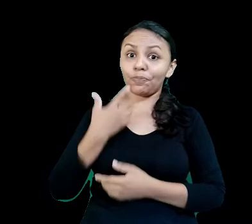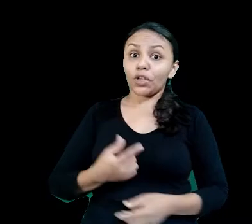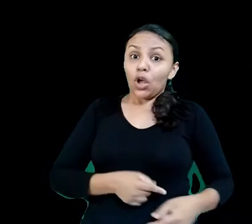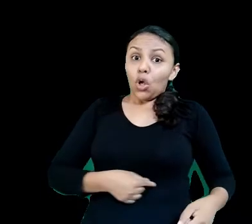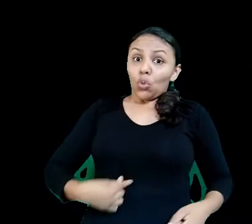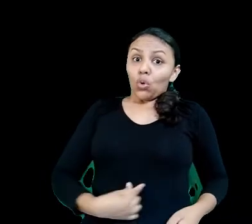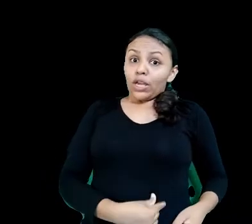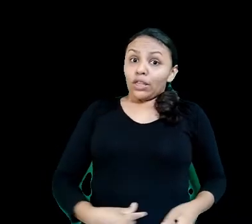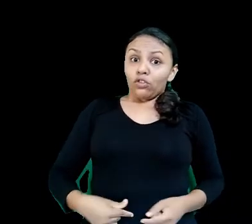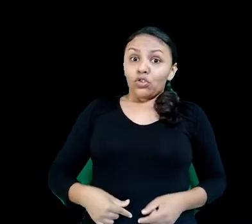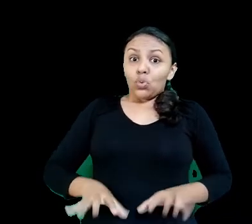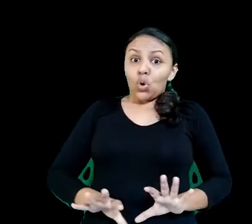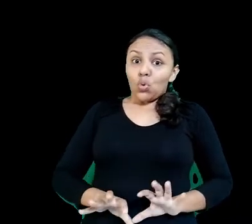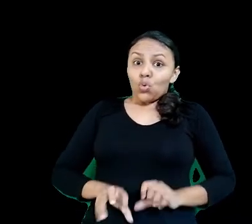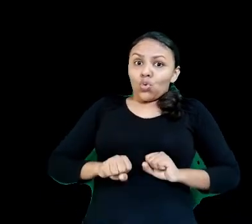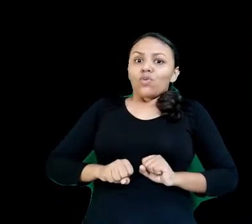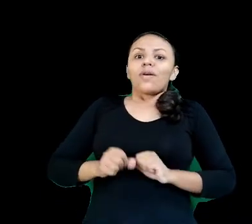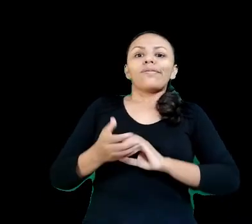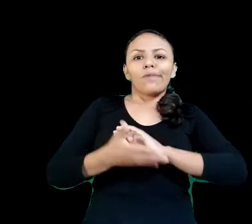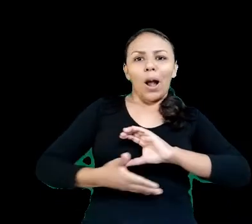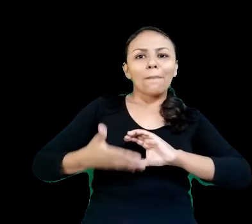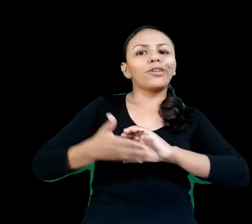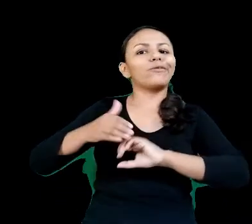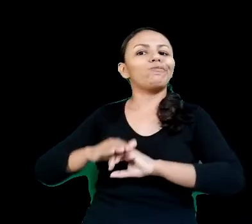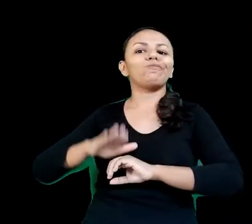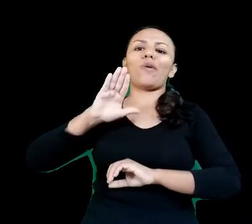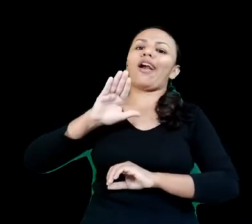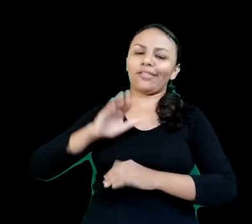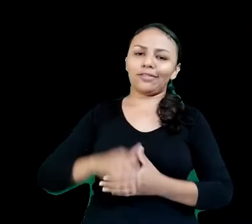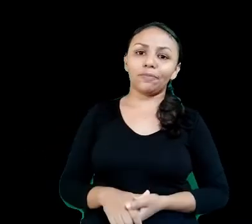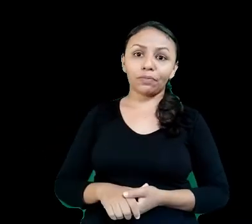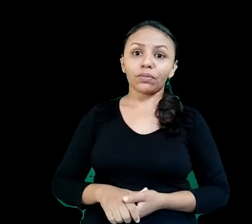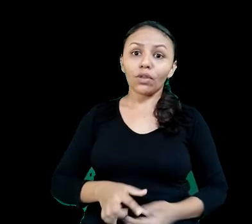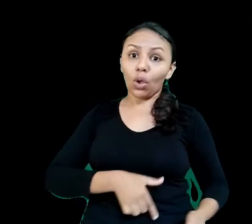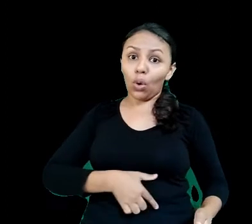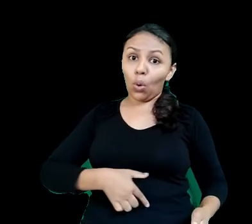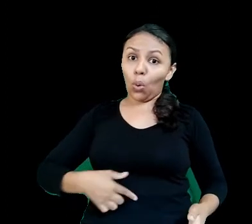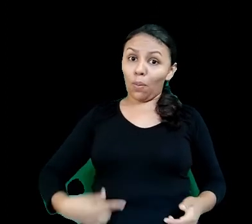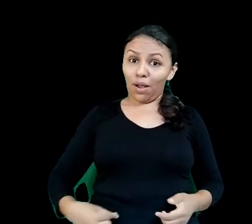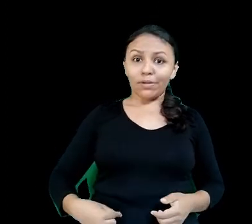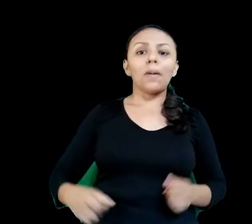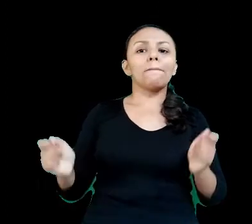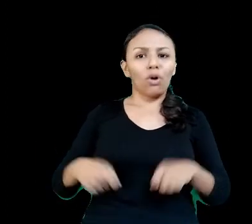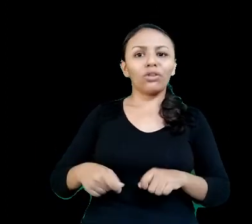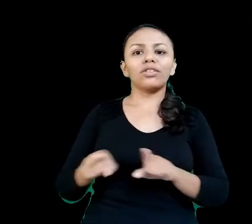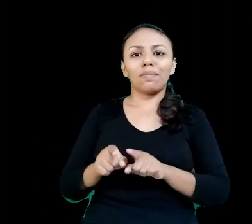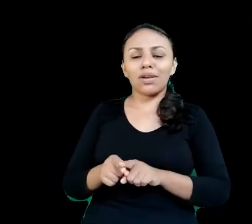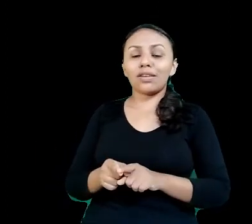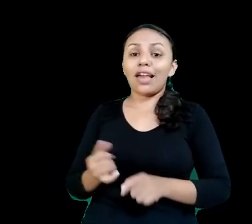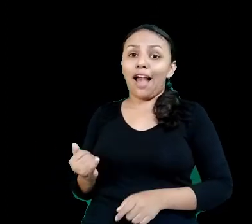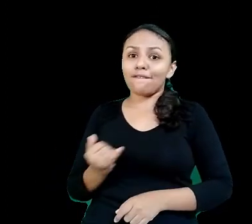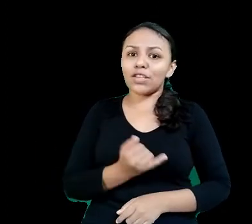vão aumentar a absorção de carboidratos e no pâncreas, eles também podem induzir uma liberação de